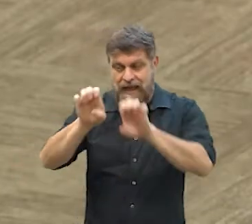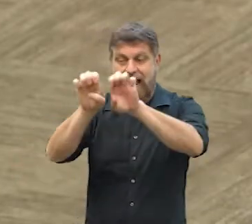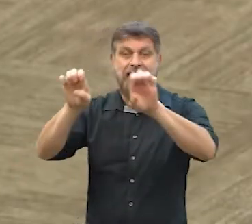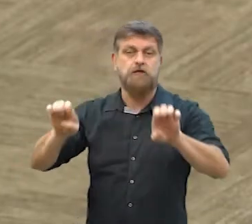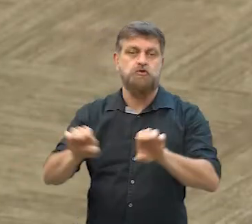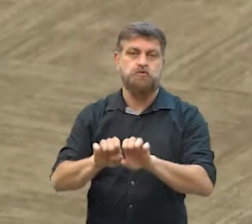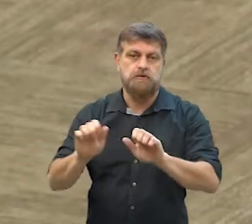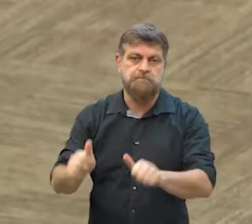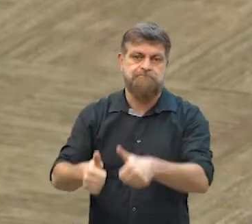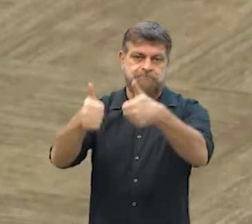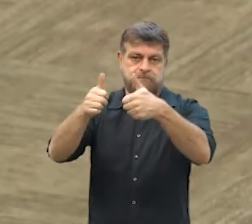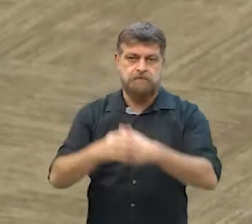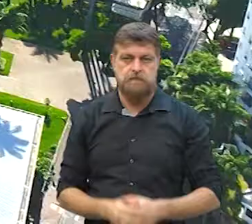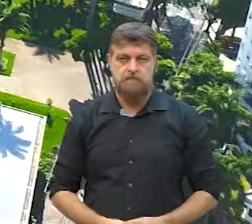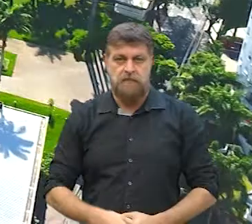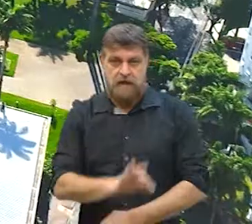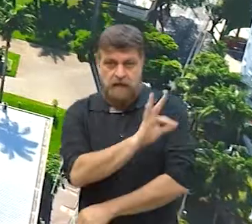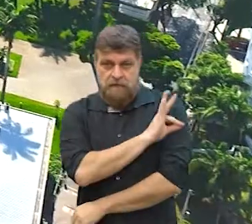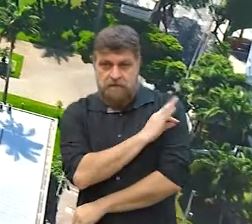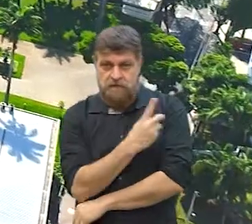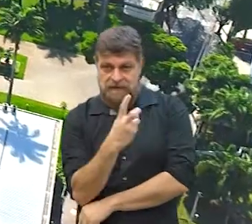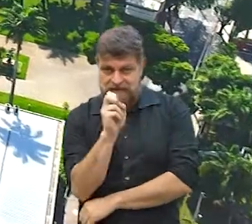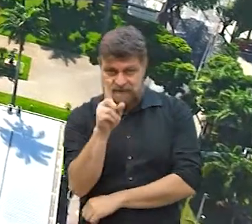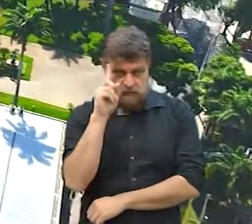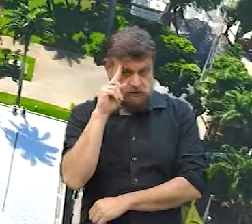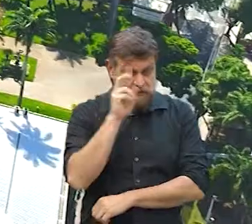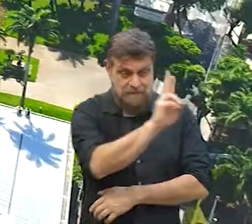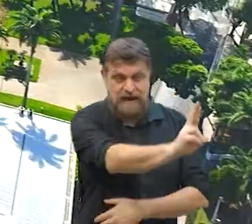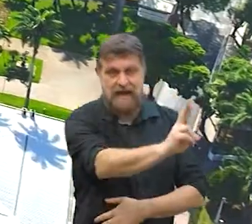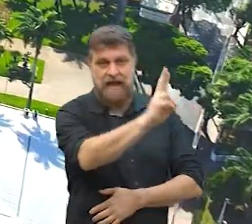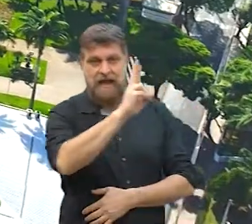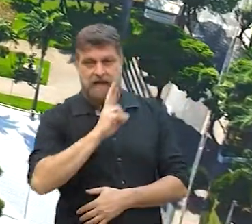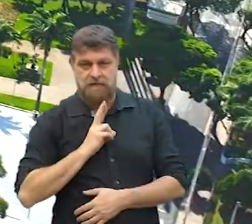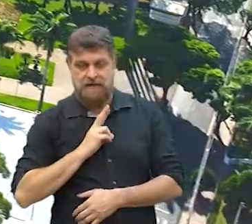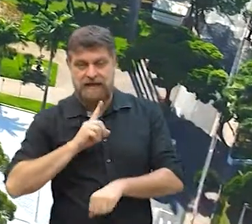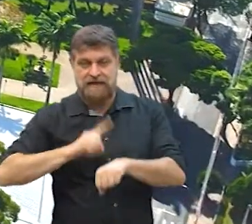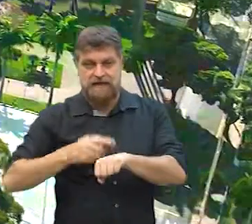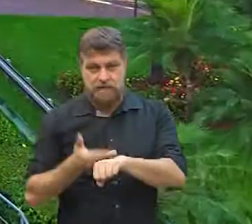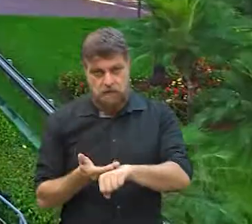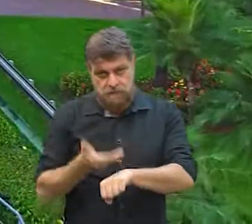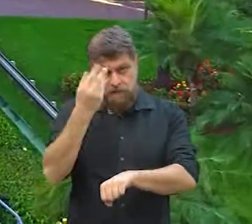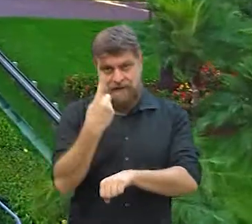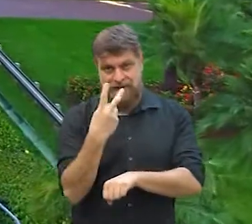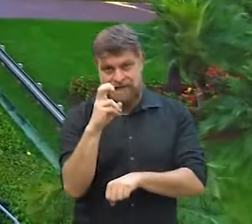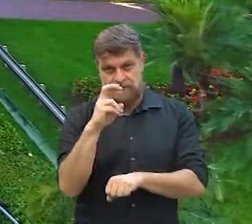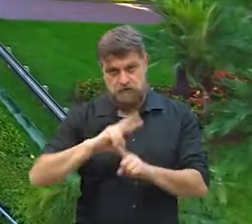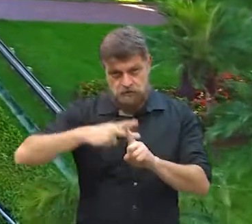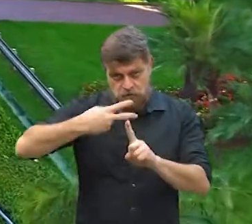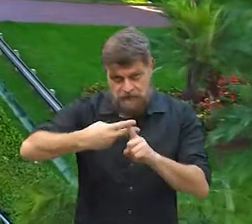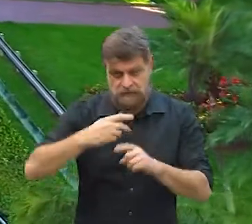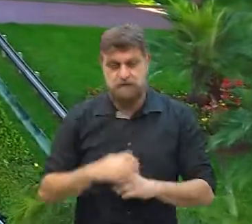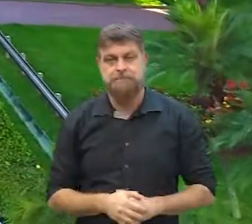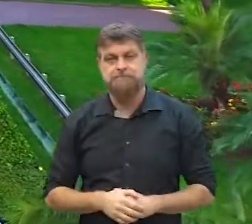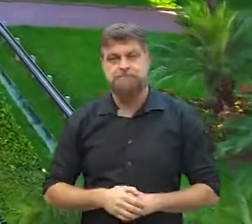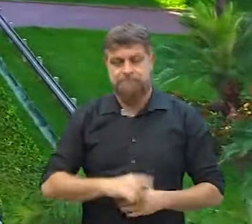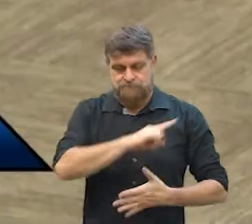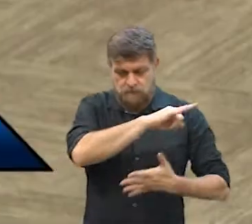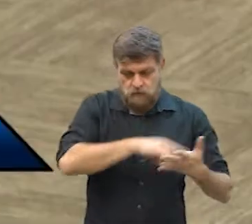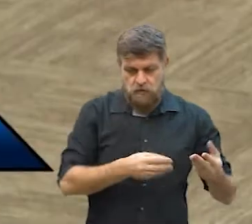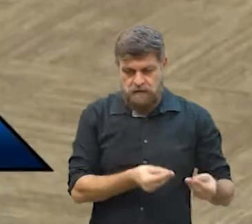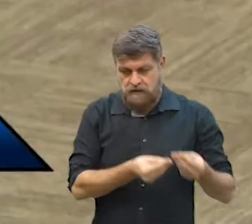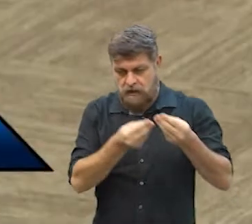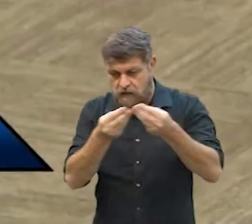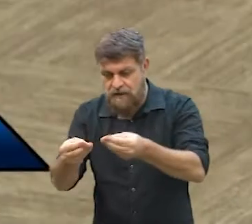consegue levar infraestrutura para os bairros a prefeitura tem 15 dias para responder o vereador que são prorrogáveis por mais 15 dias